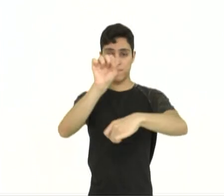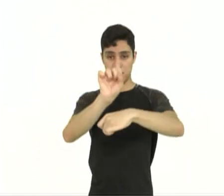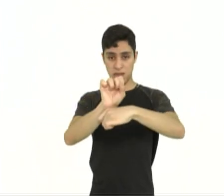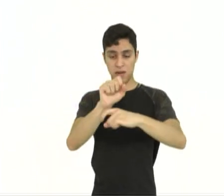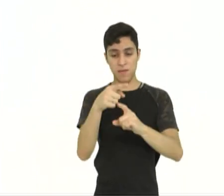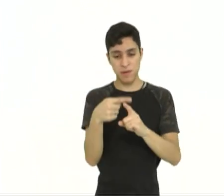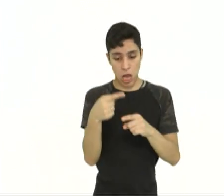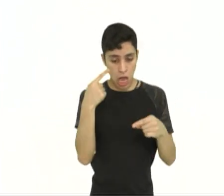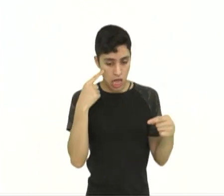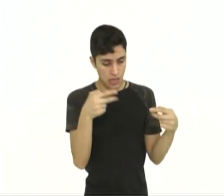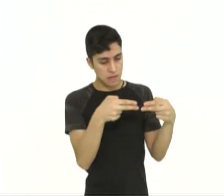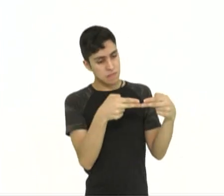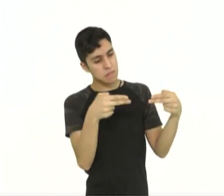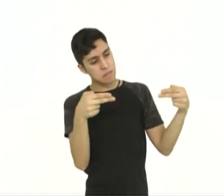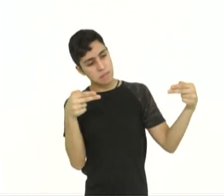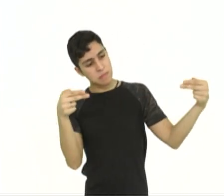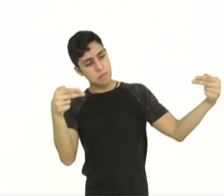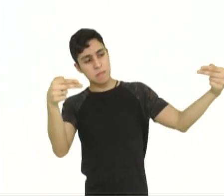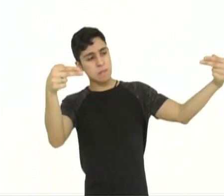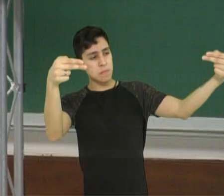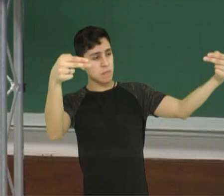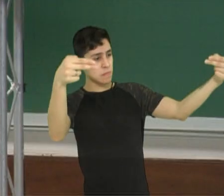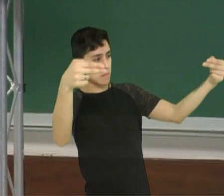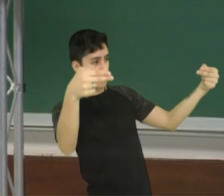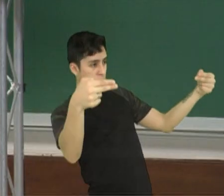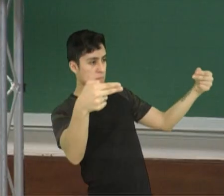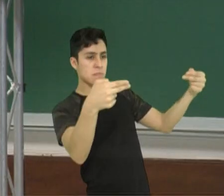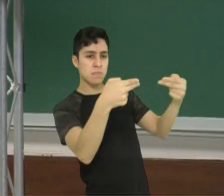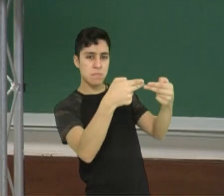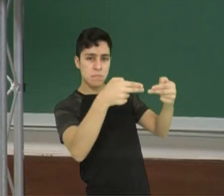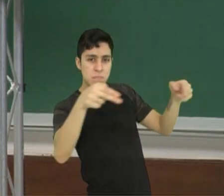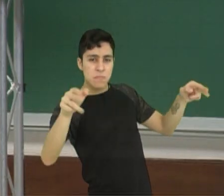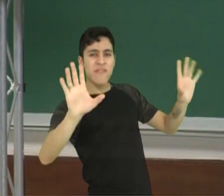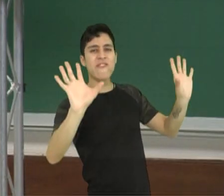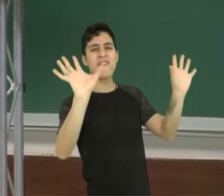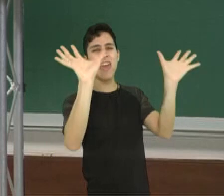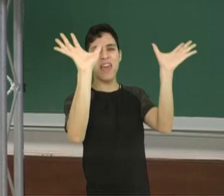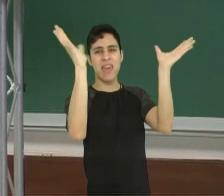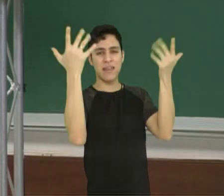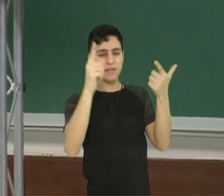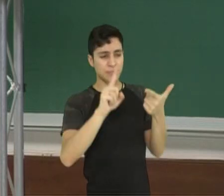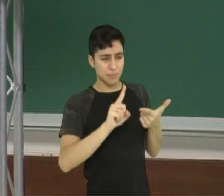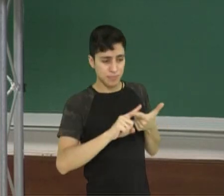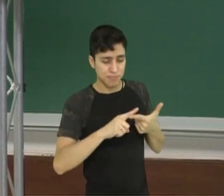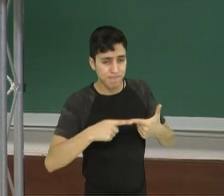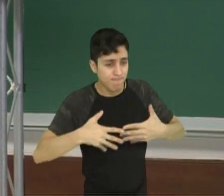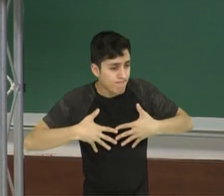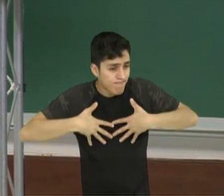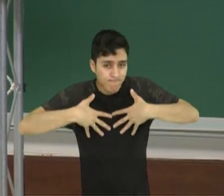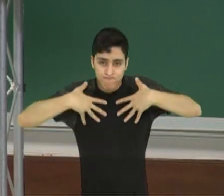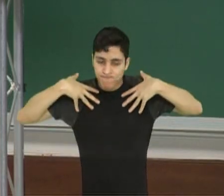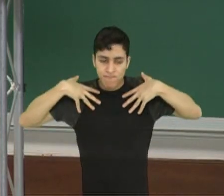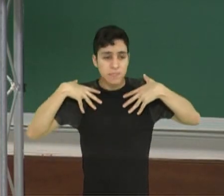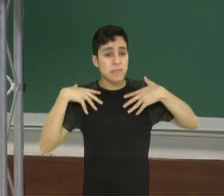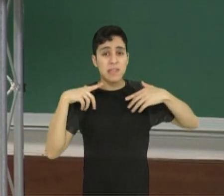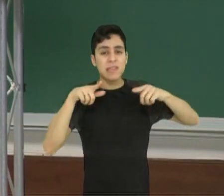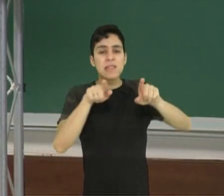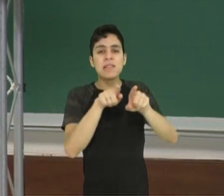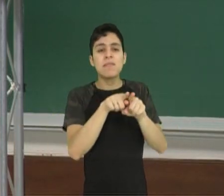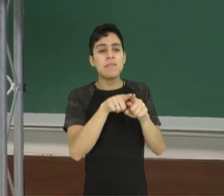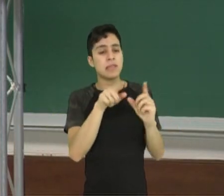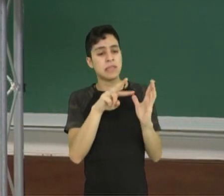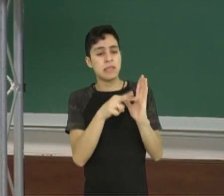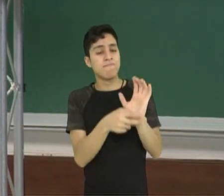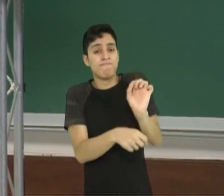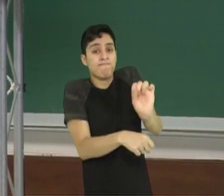faixa tem essa simbologia, né, de inauguração de uma festa, né, de comemoração, de intervir também